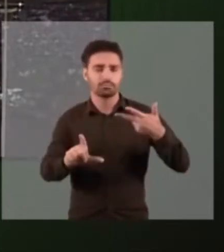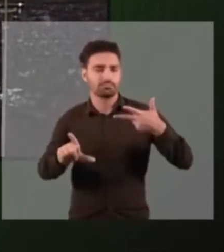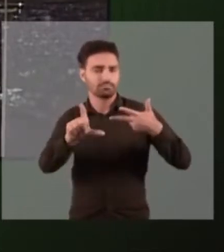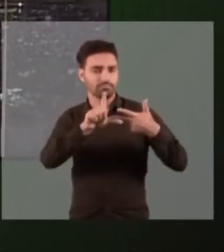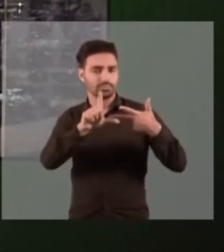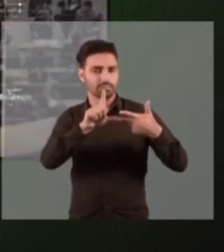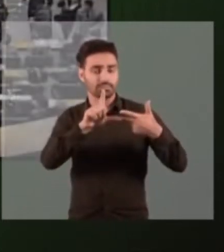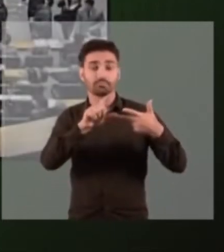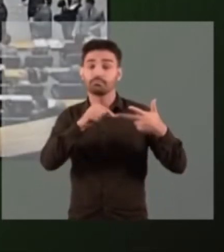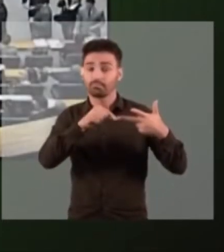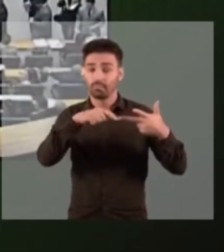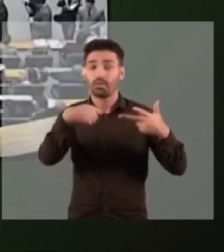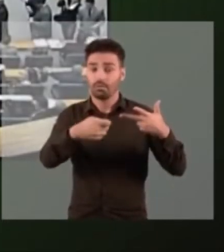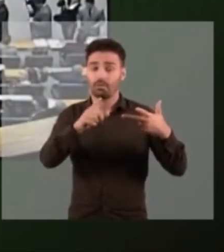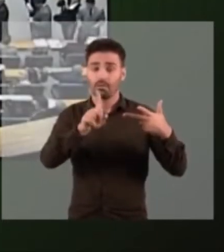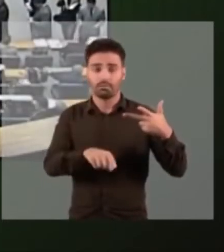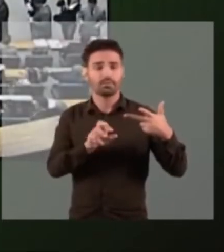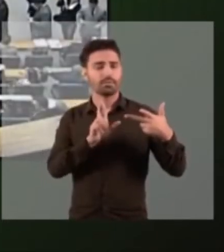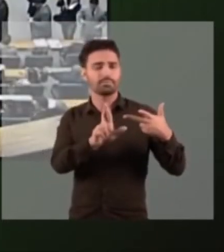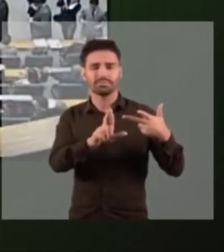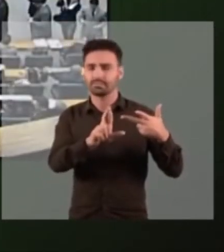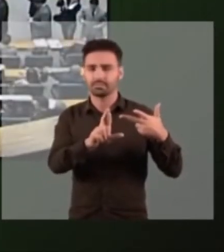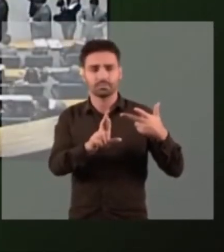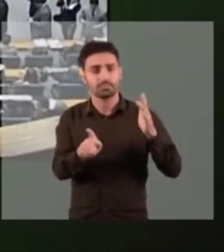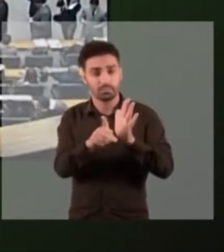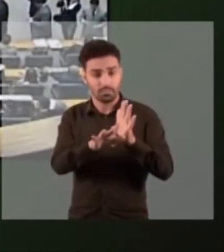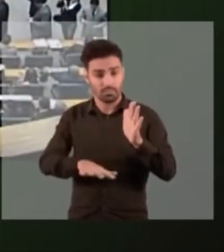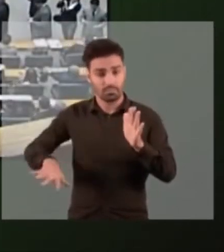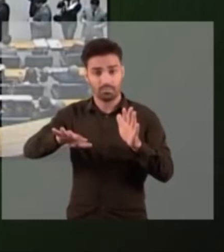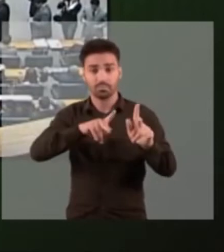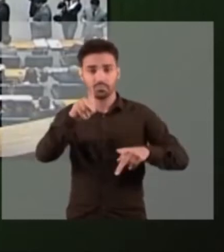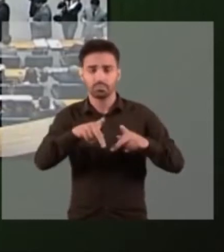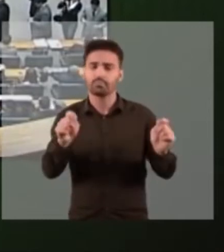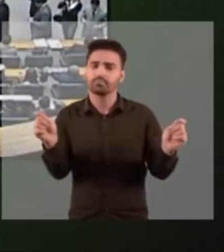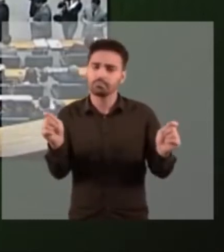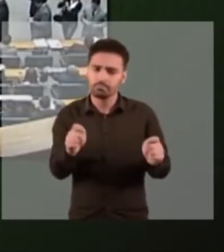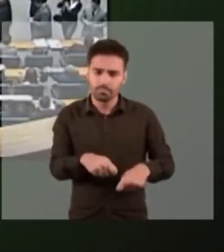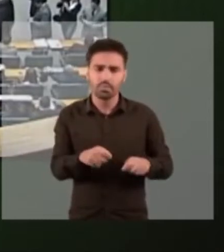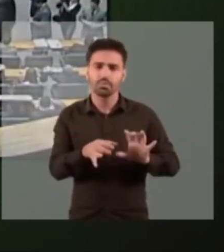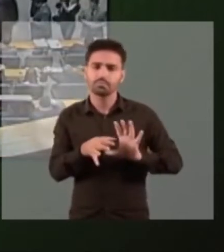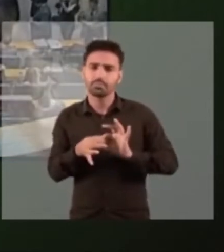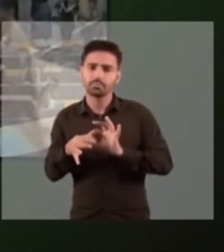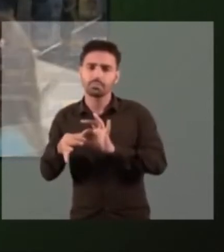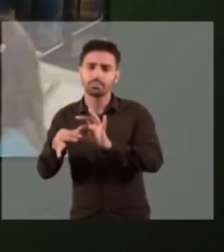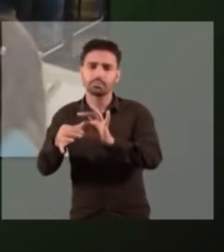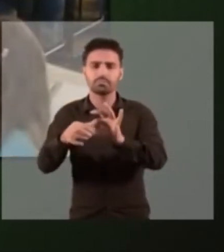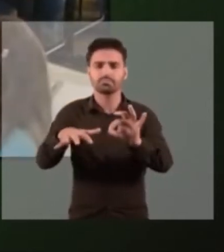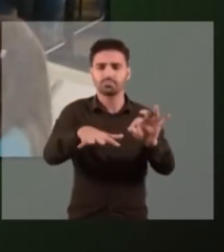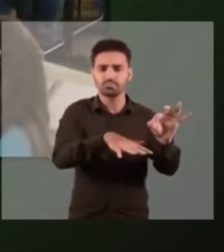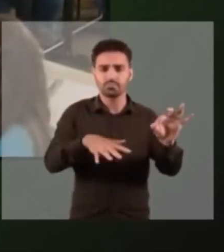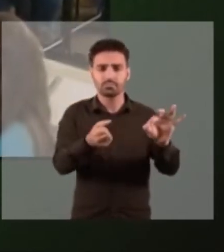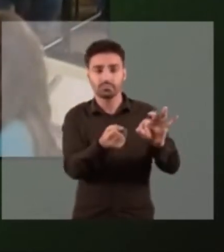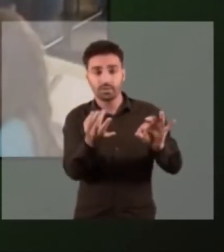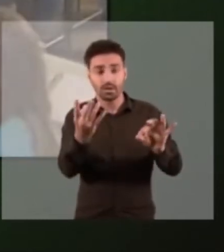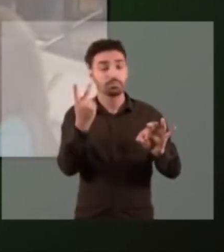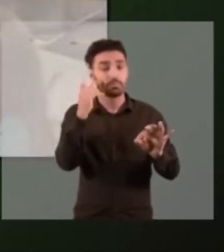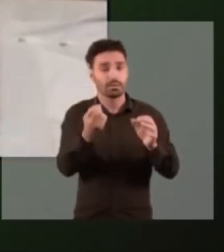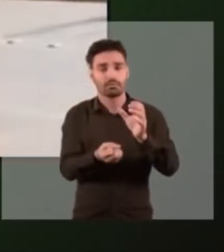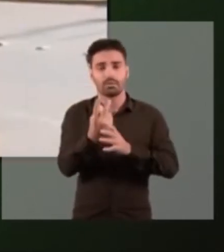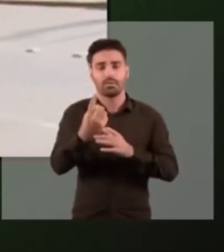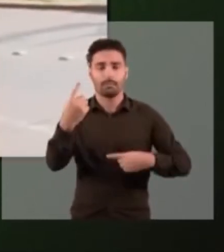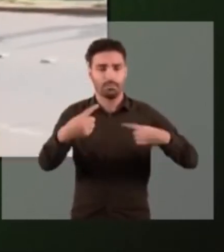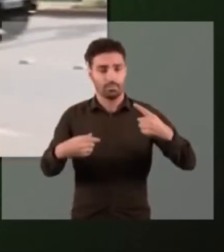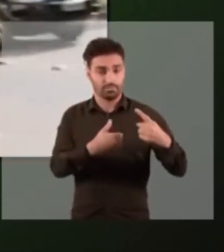Legislativo, que é o órgão de representação máxima do povo e que pode mobilizar diversas instâncias para que as políticas públicas